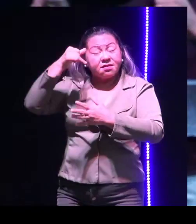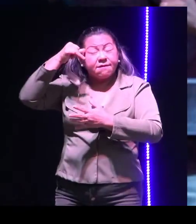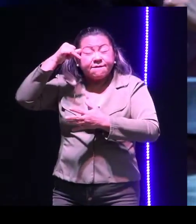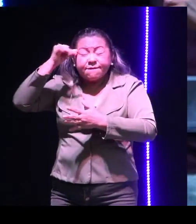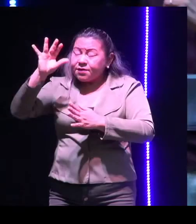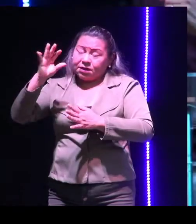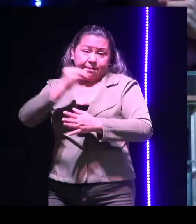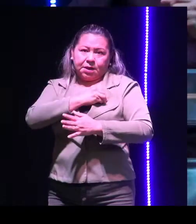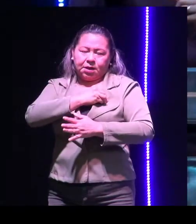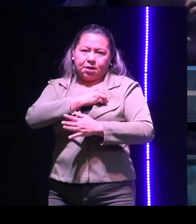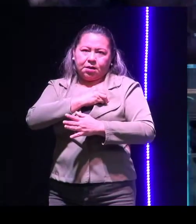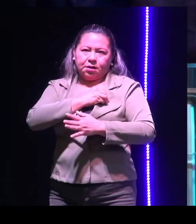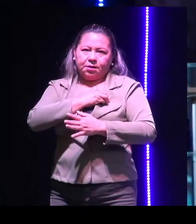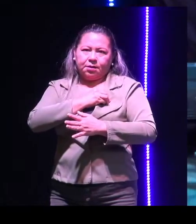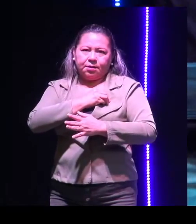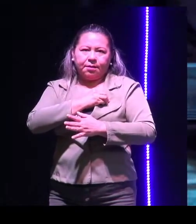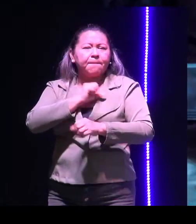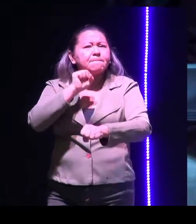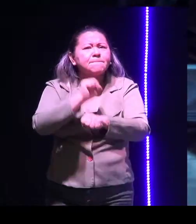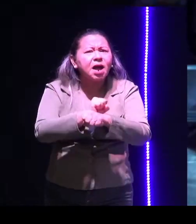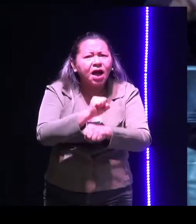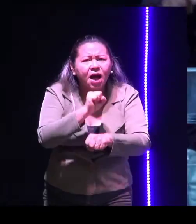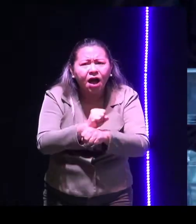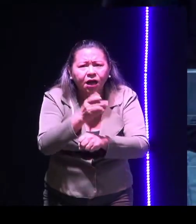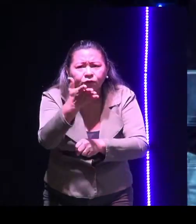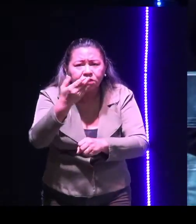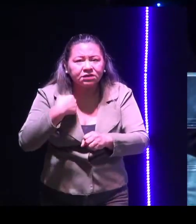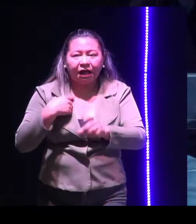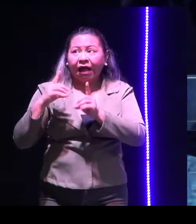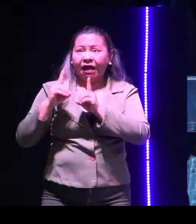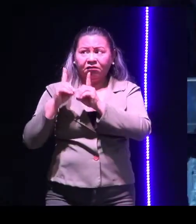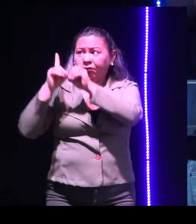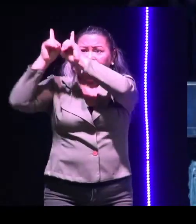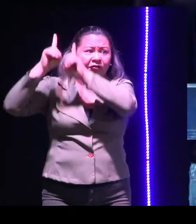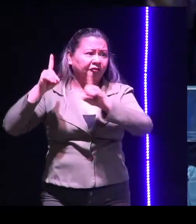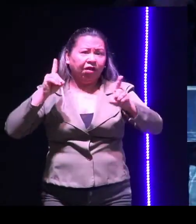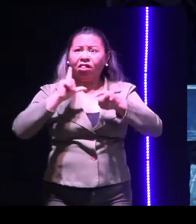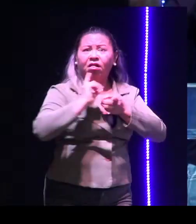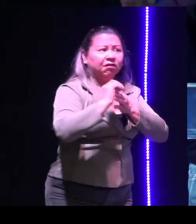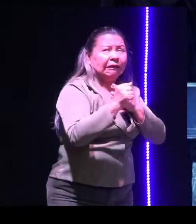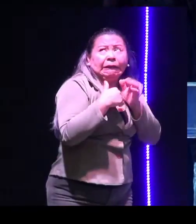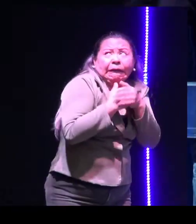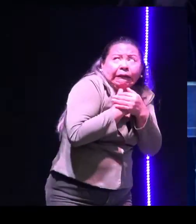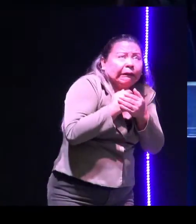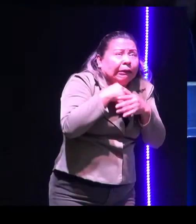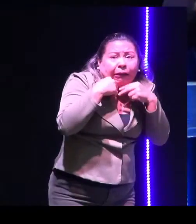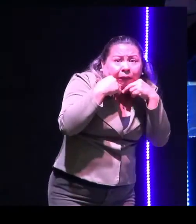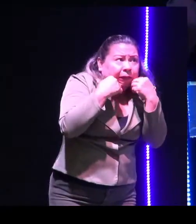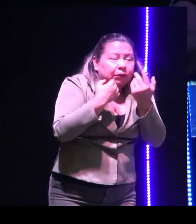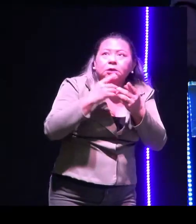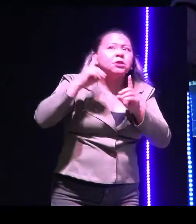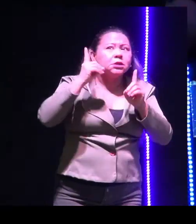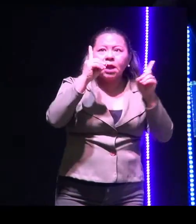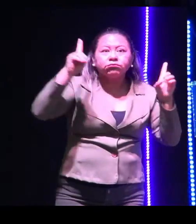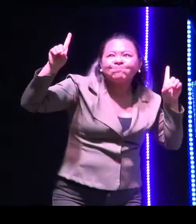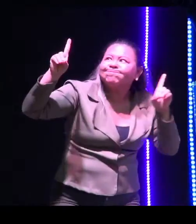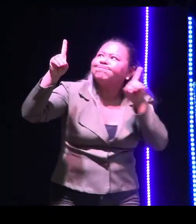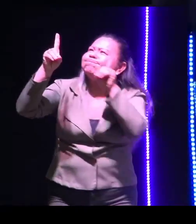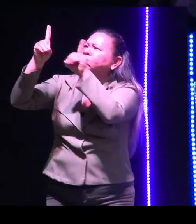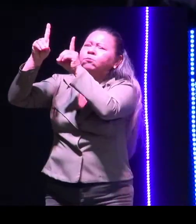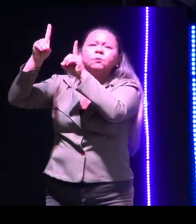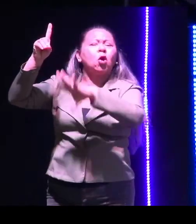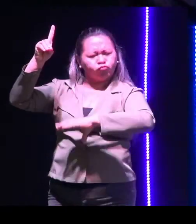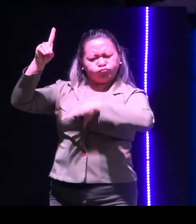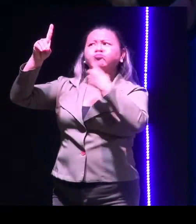pecou, você errou, não fuja de Deus. Ele perdoa você. Ele é fiel e justo para nos perdoar os pecados e